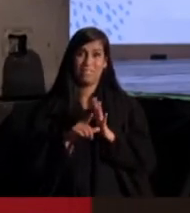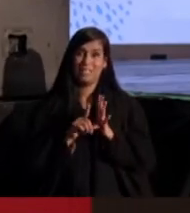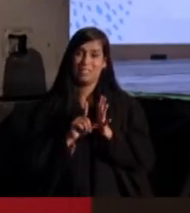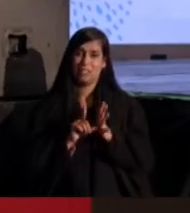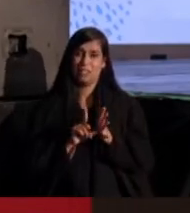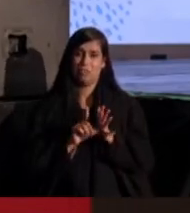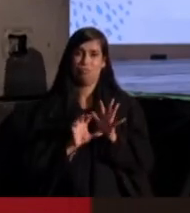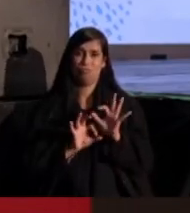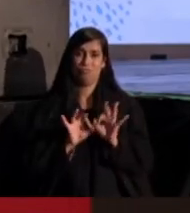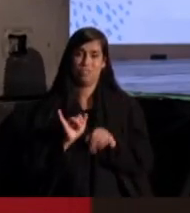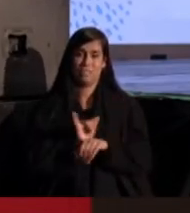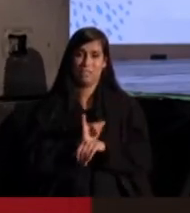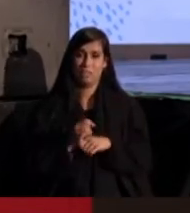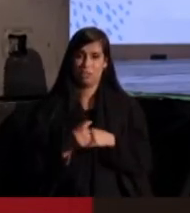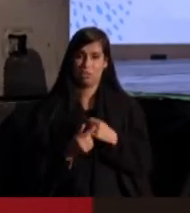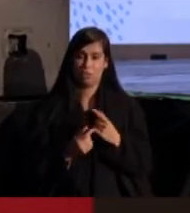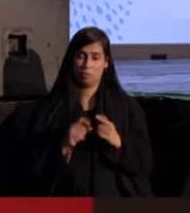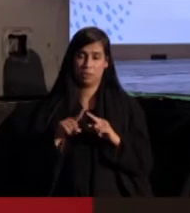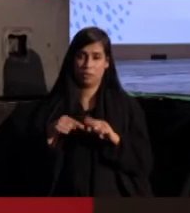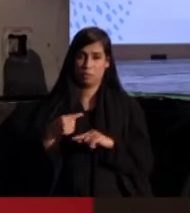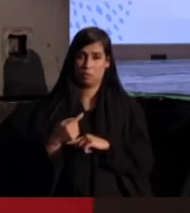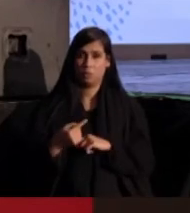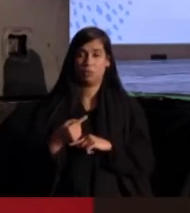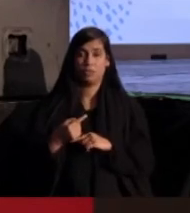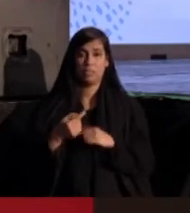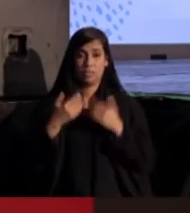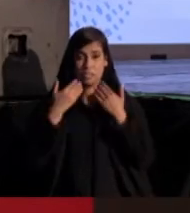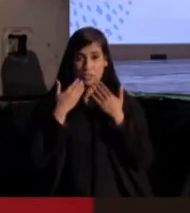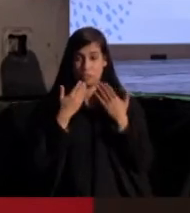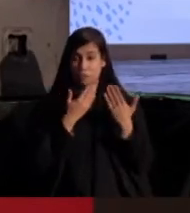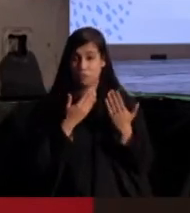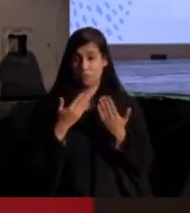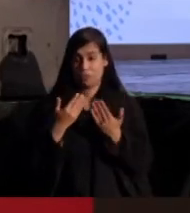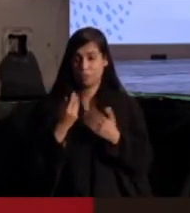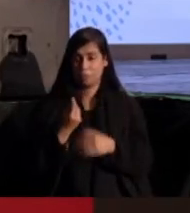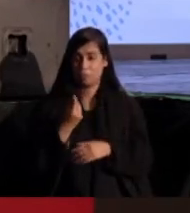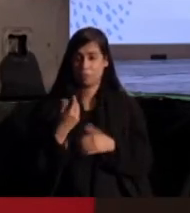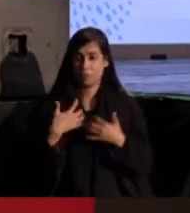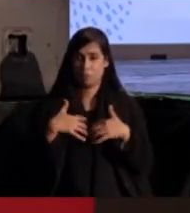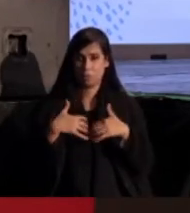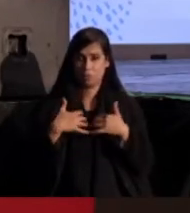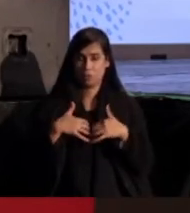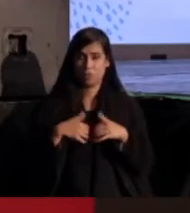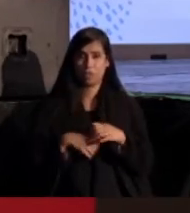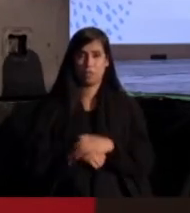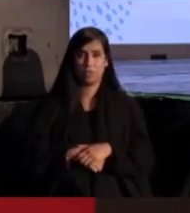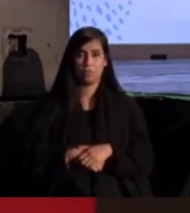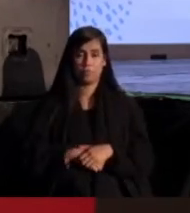vai aparecer depois. Mas vamos ver, então, esses trabalhos bucais, né? A manducação.